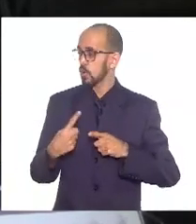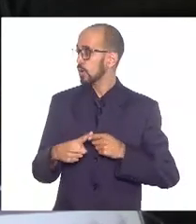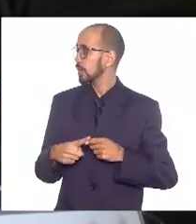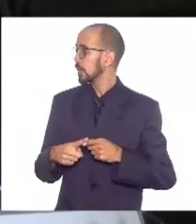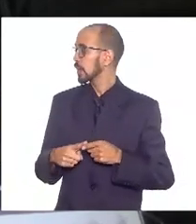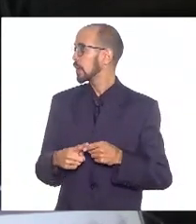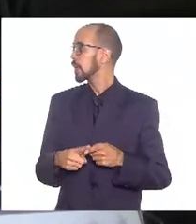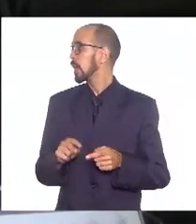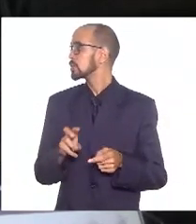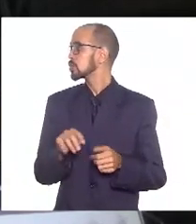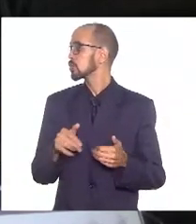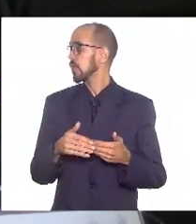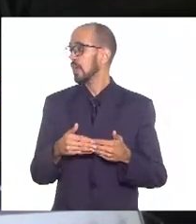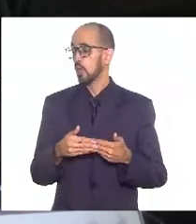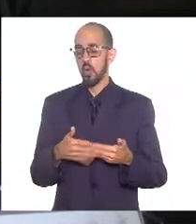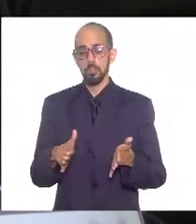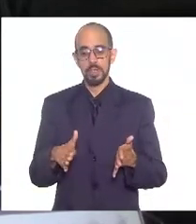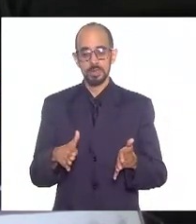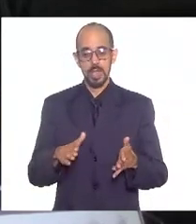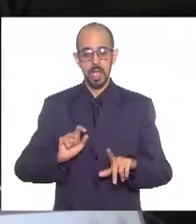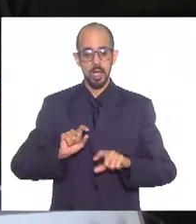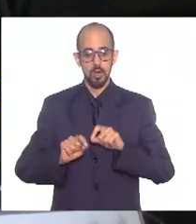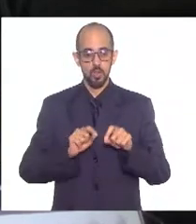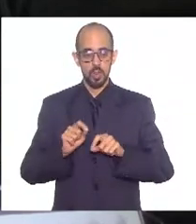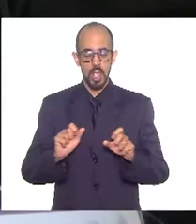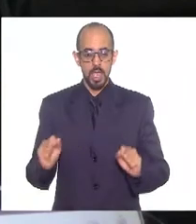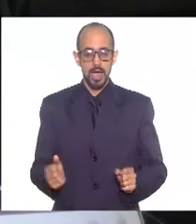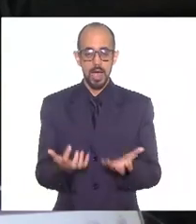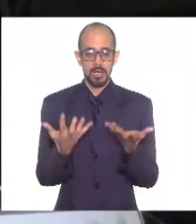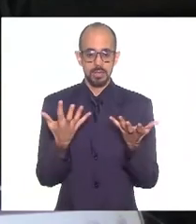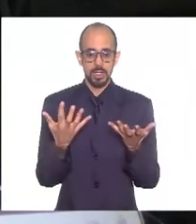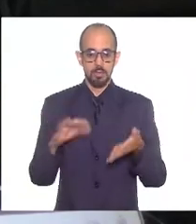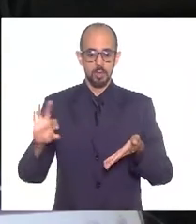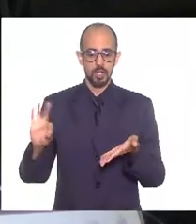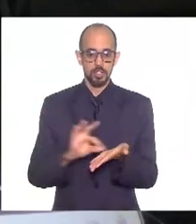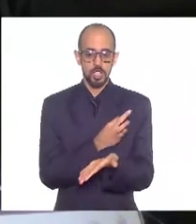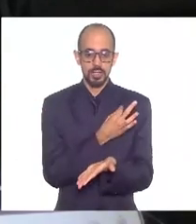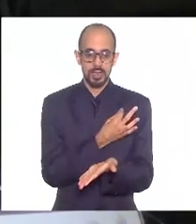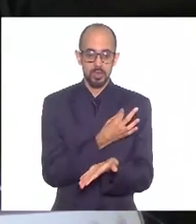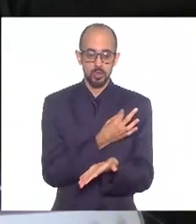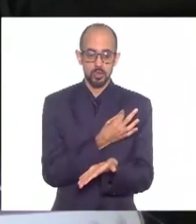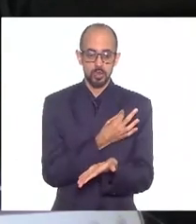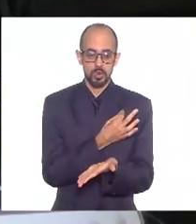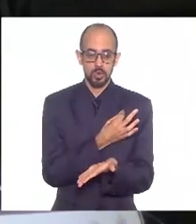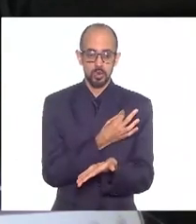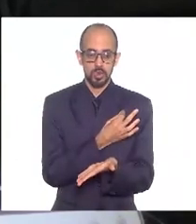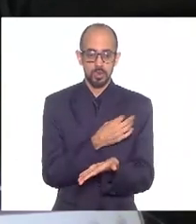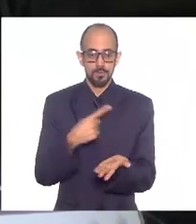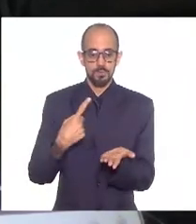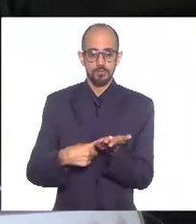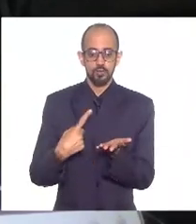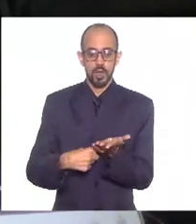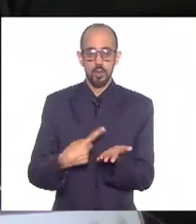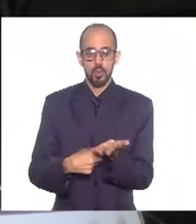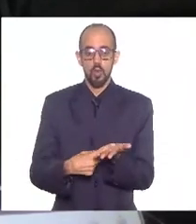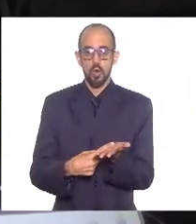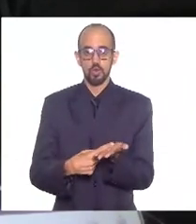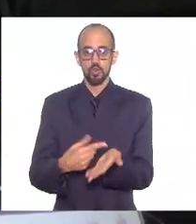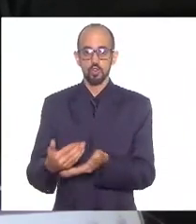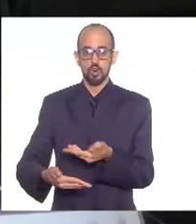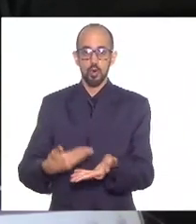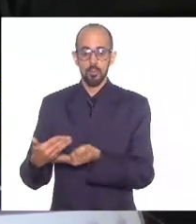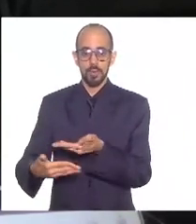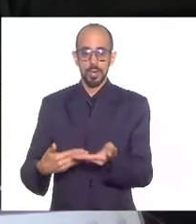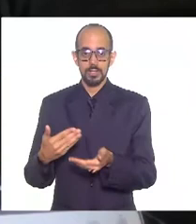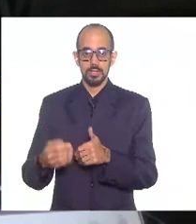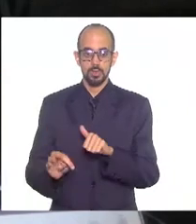nós vamos dar início à cerimônia de assinatura do Acordo de Cooperação Técnica entre a ANP